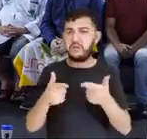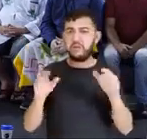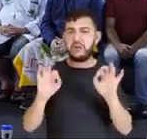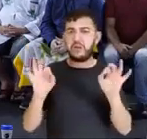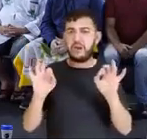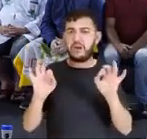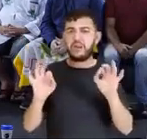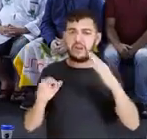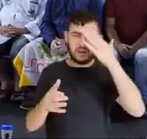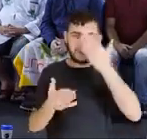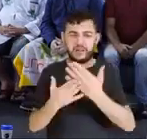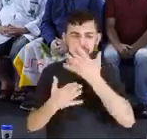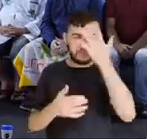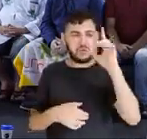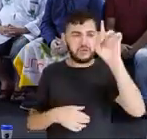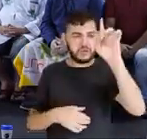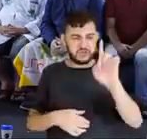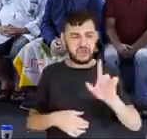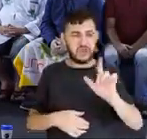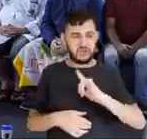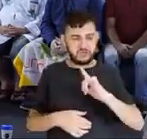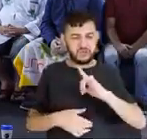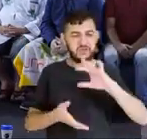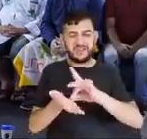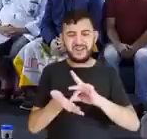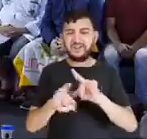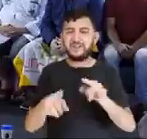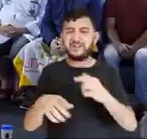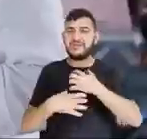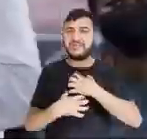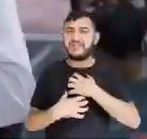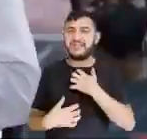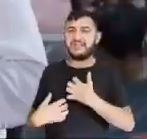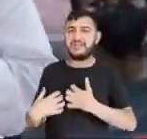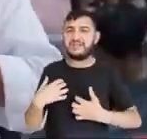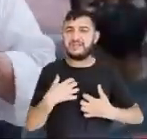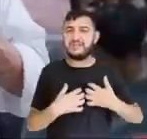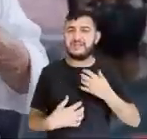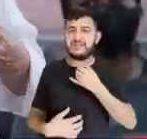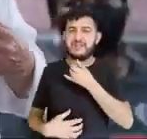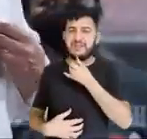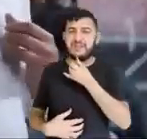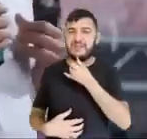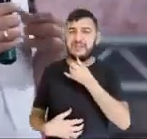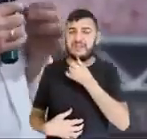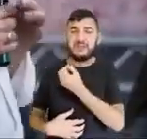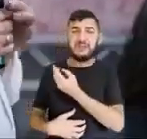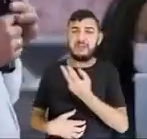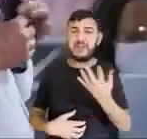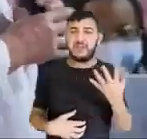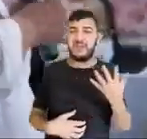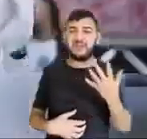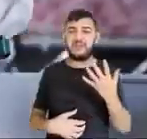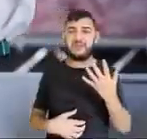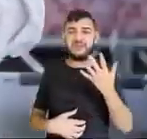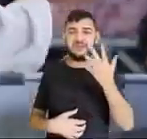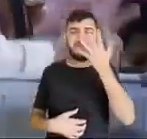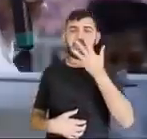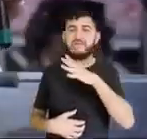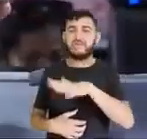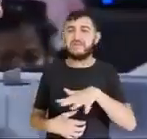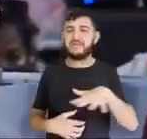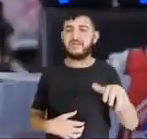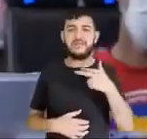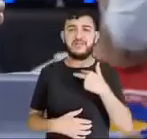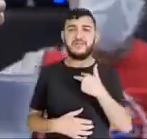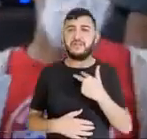isso. Mas o que eu fico triste é com milhões e milhões de crianças que não podem ter um